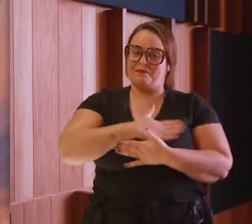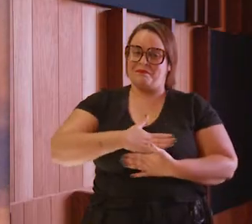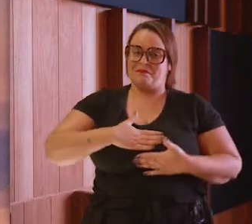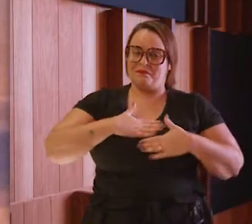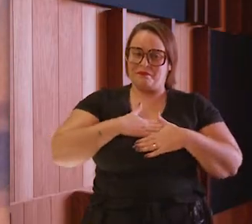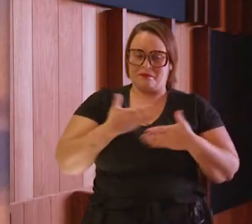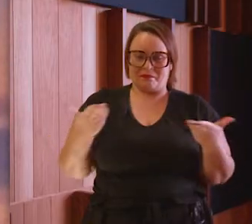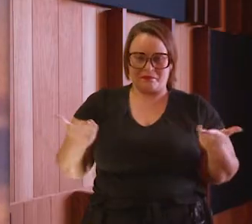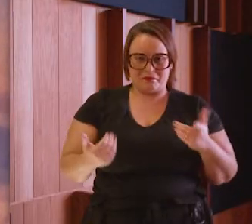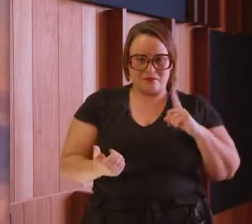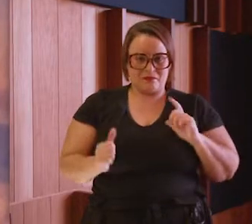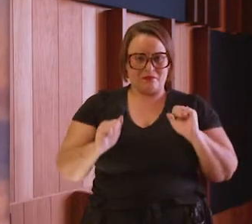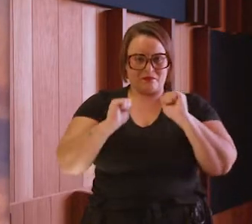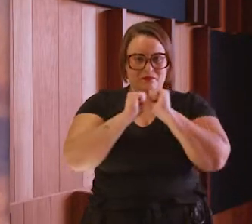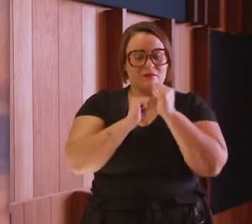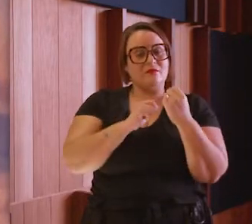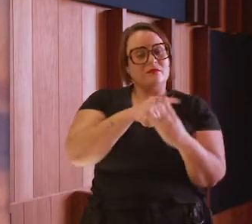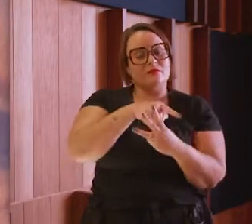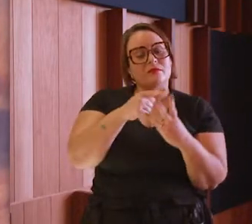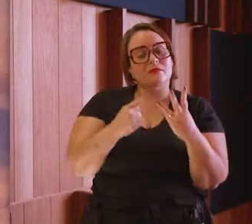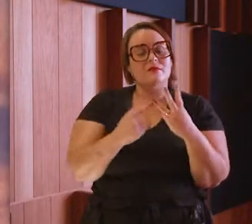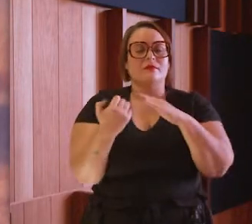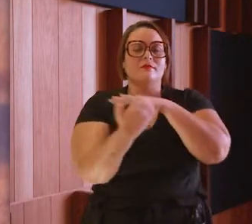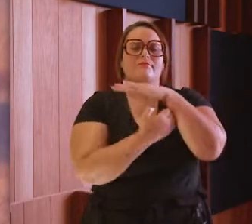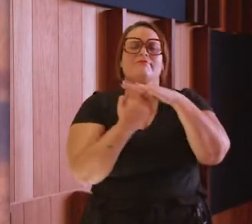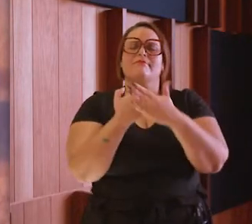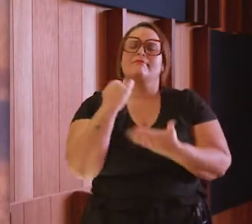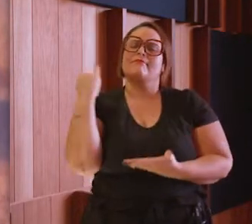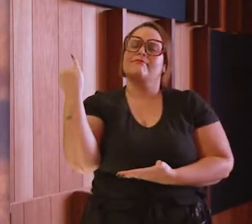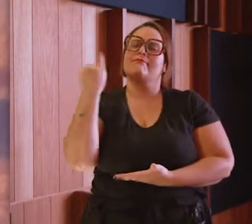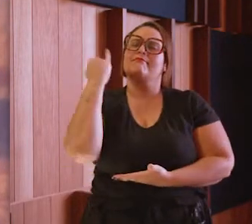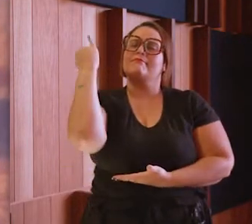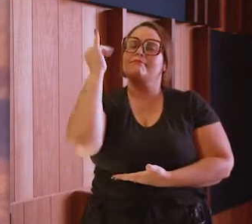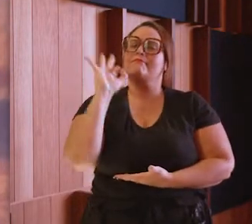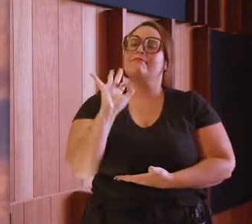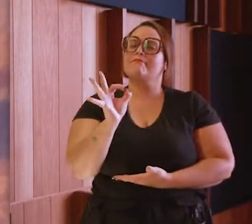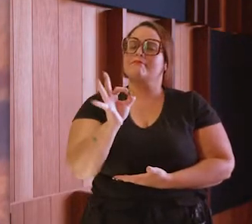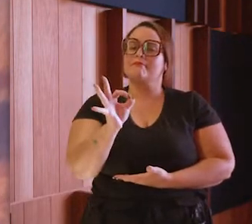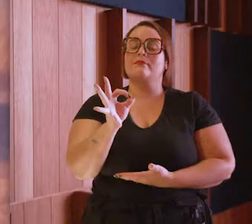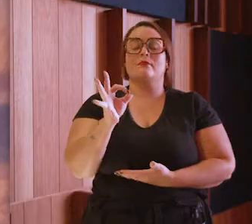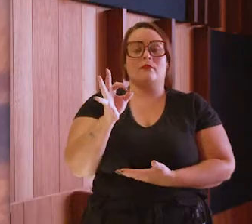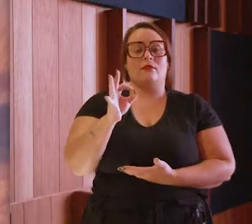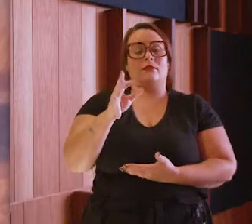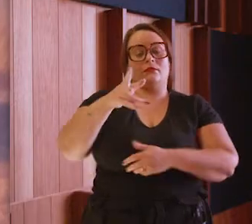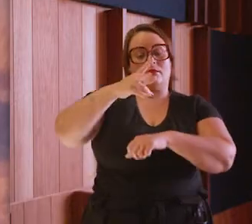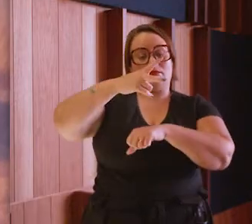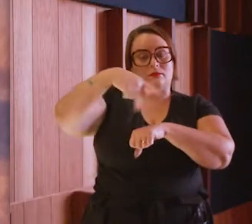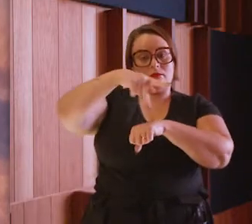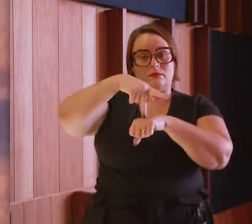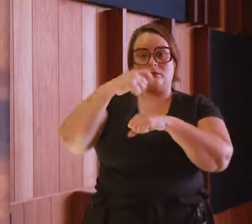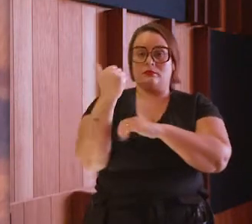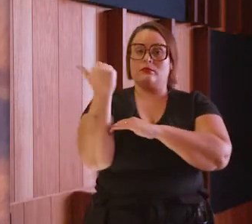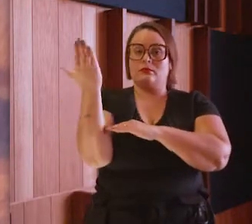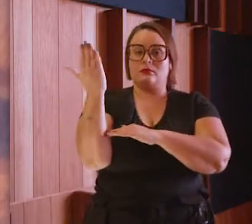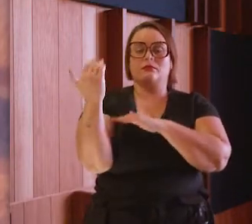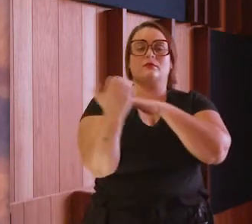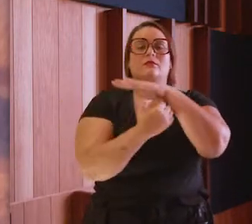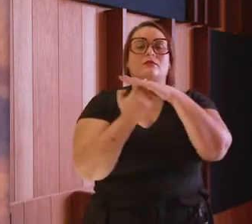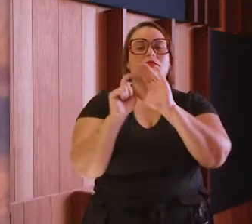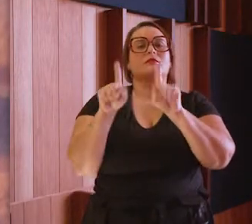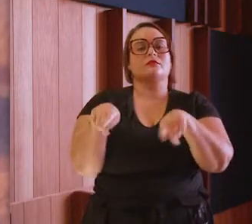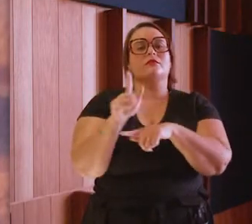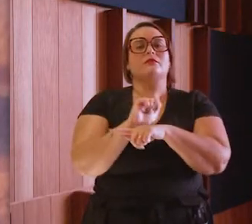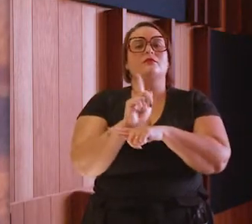aqui 3 executivas extremamente relevantes de multinacionais, gestoras